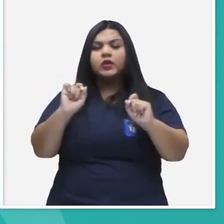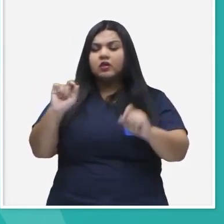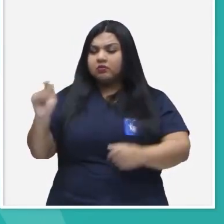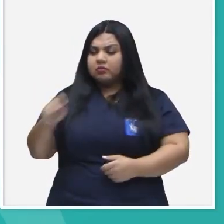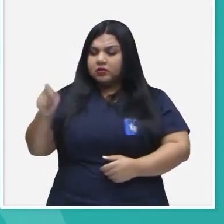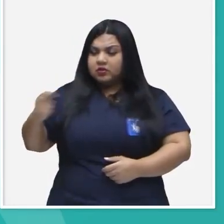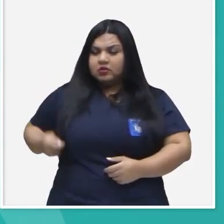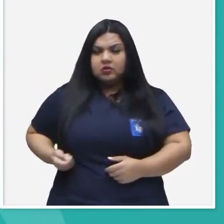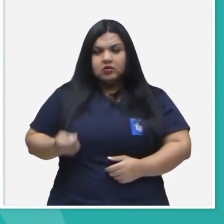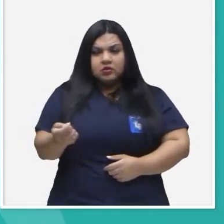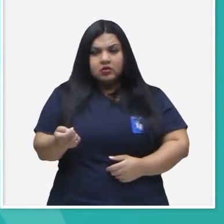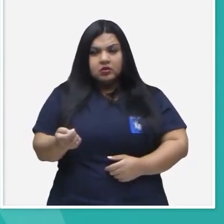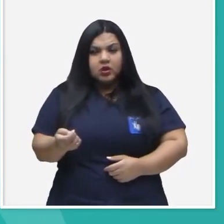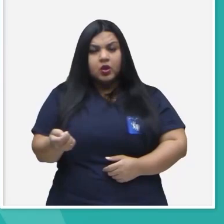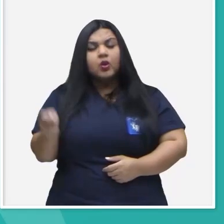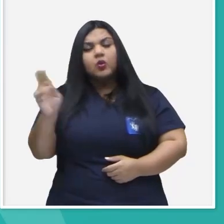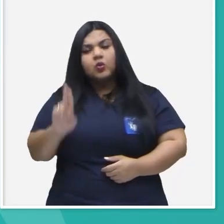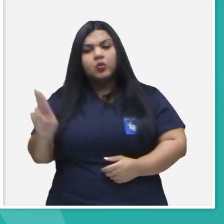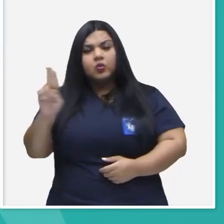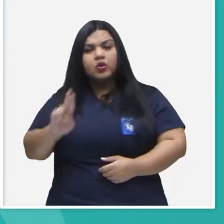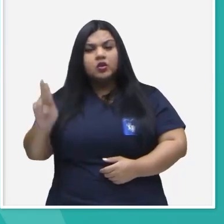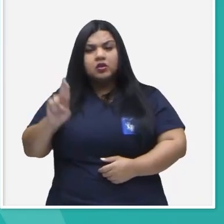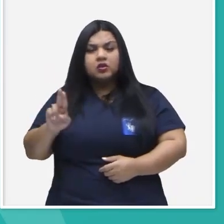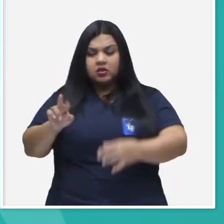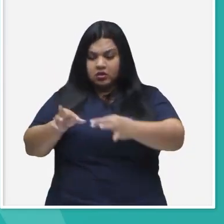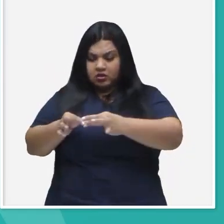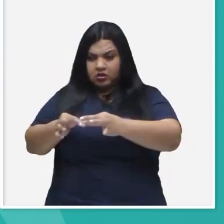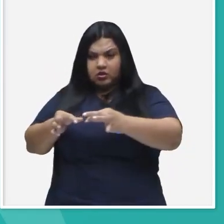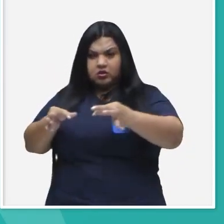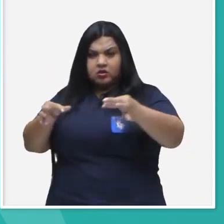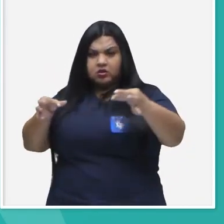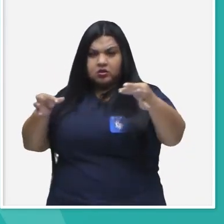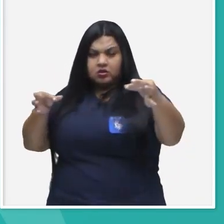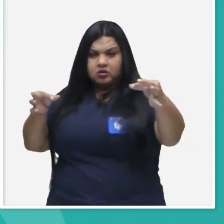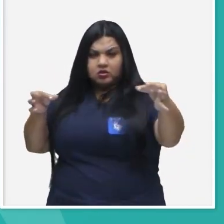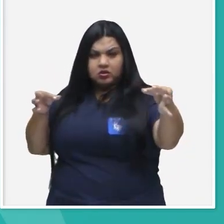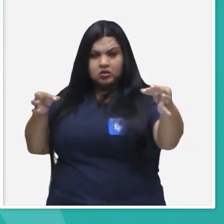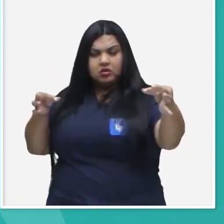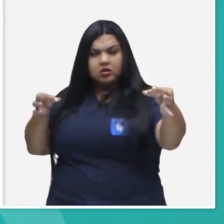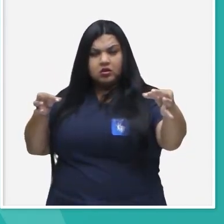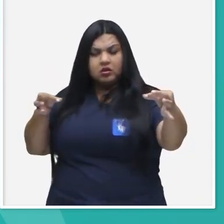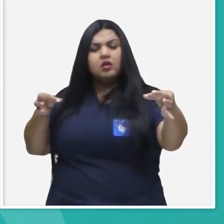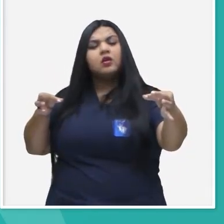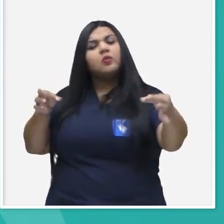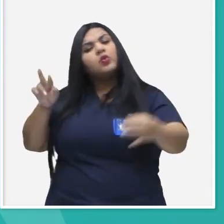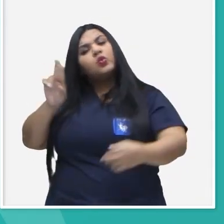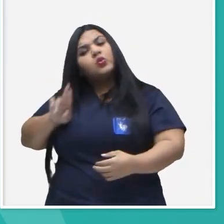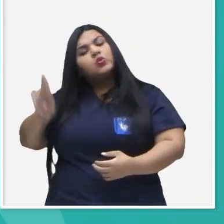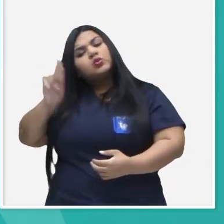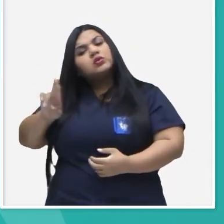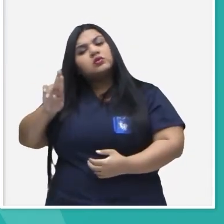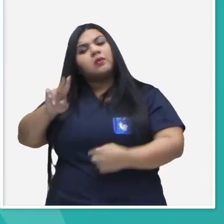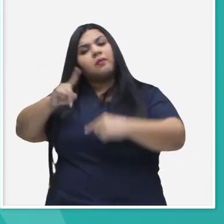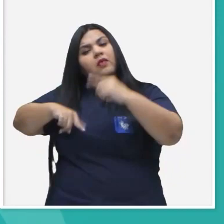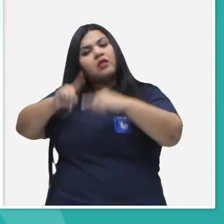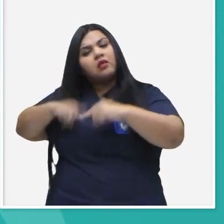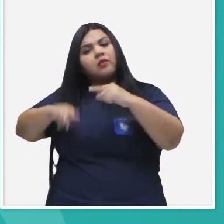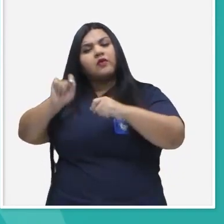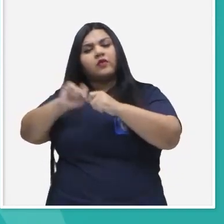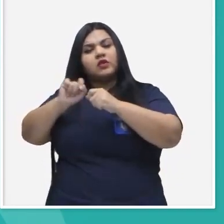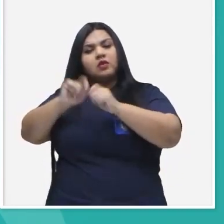nós utilizamos agora uma espada, um florete aí para efetuar os golpes para fazer